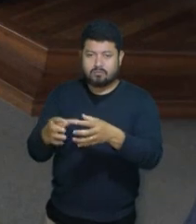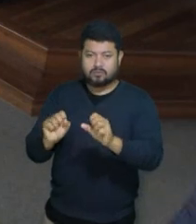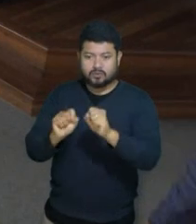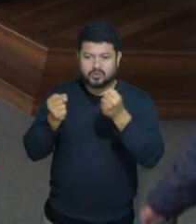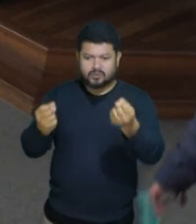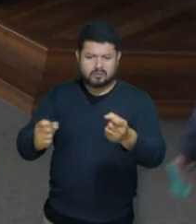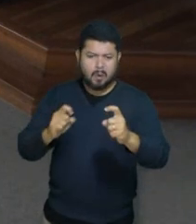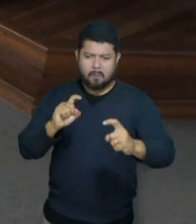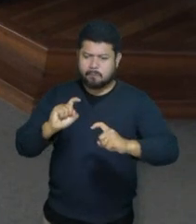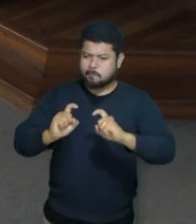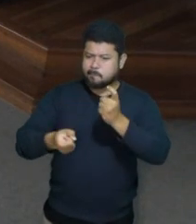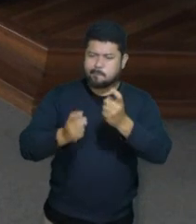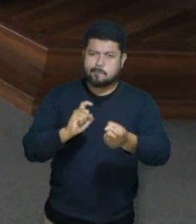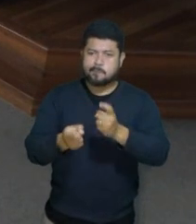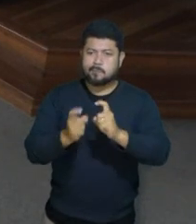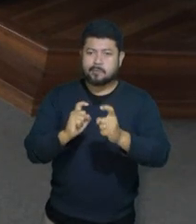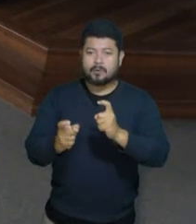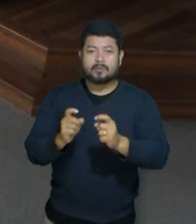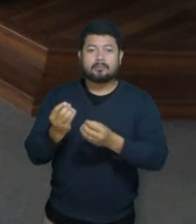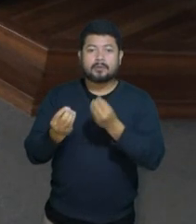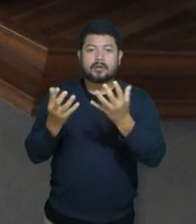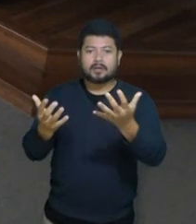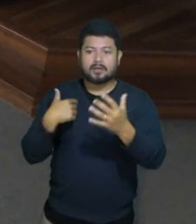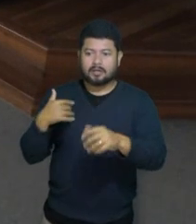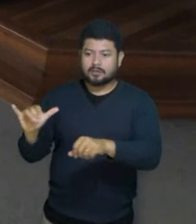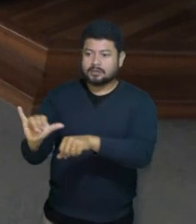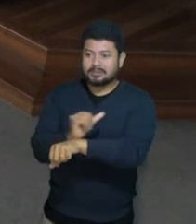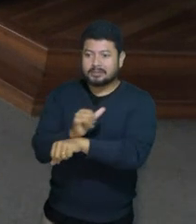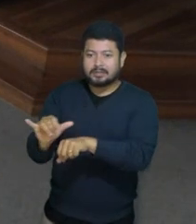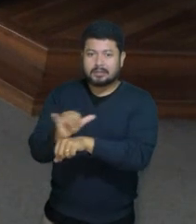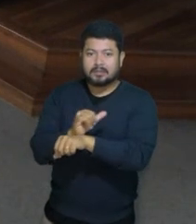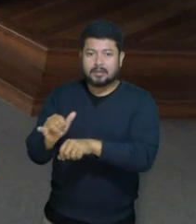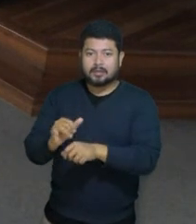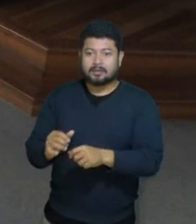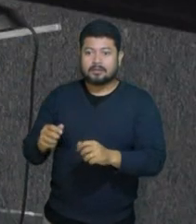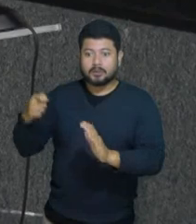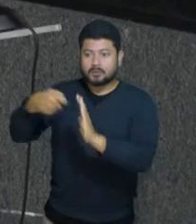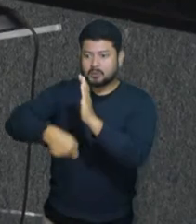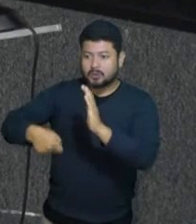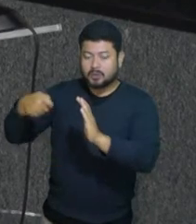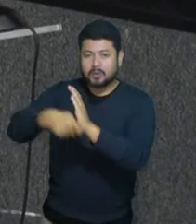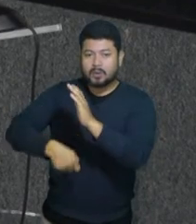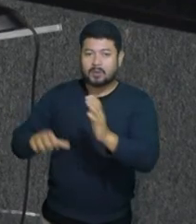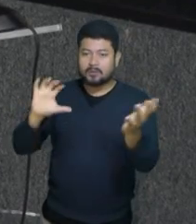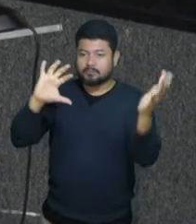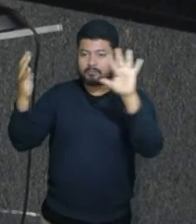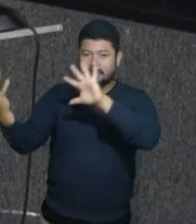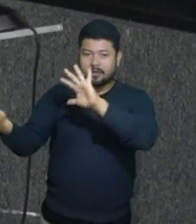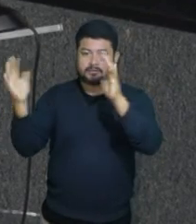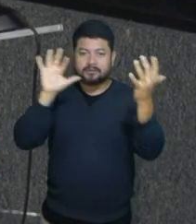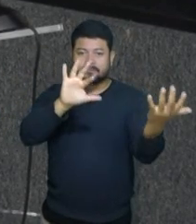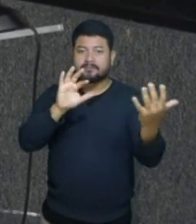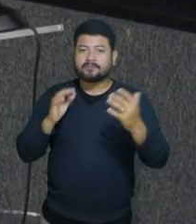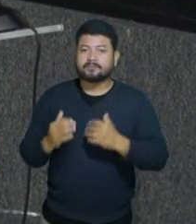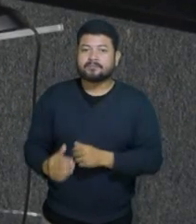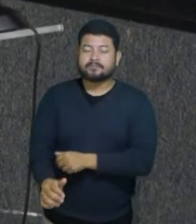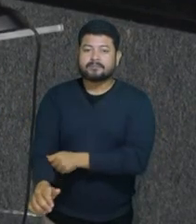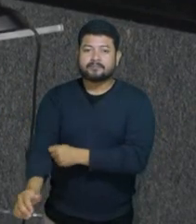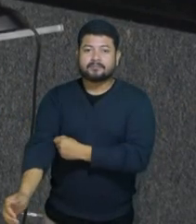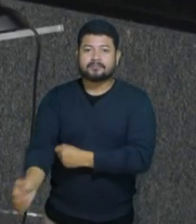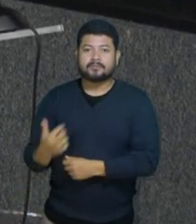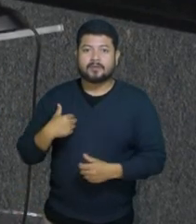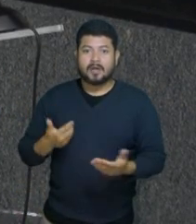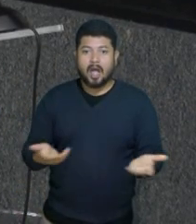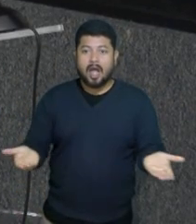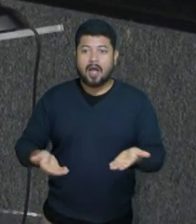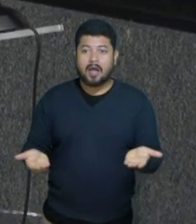realizar ações que visem esse combate, esse enfrentamento à crise climática, né? Eu